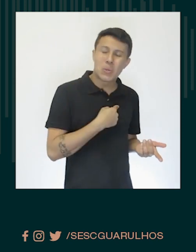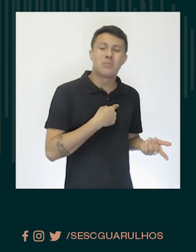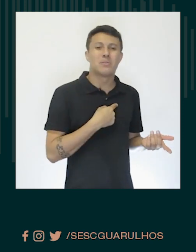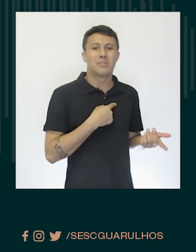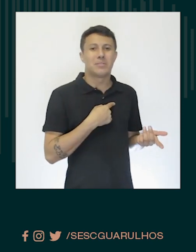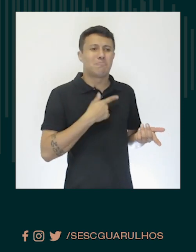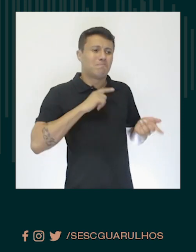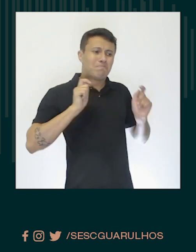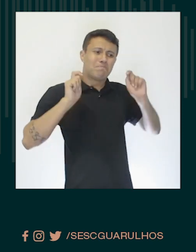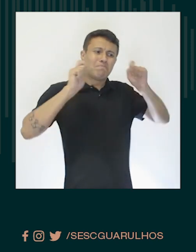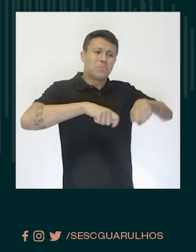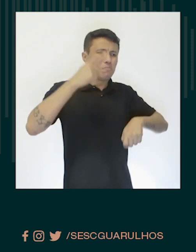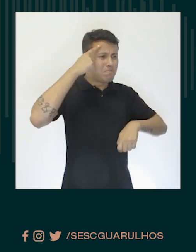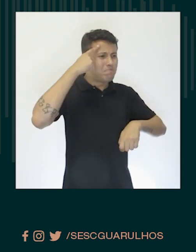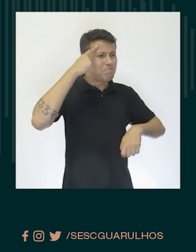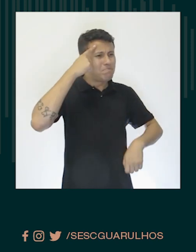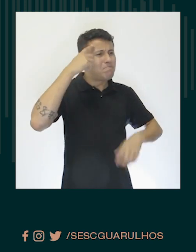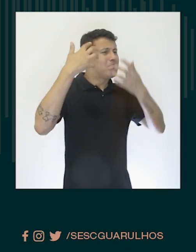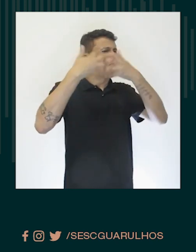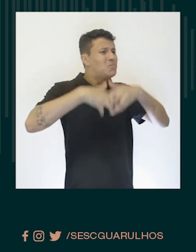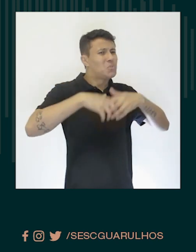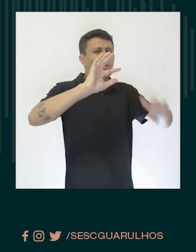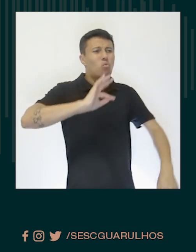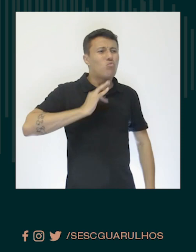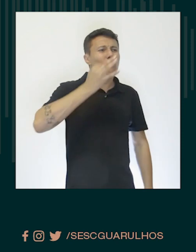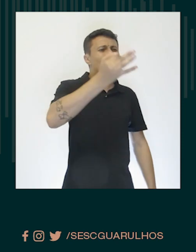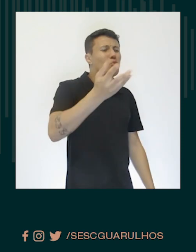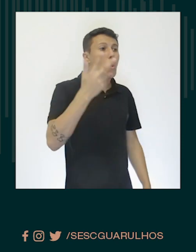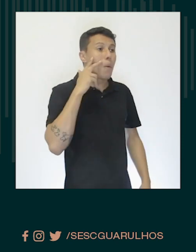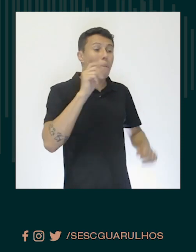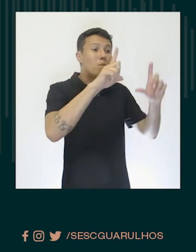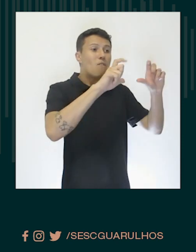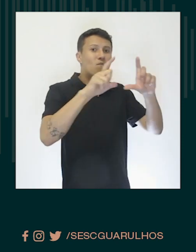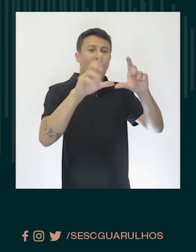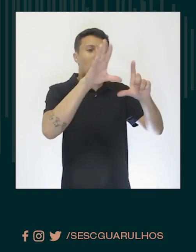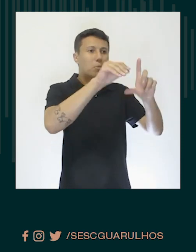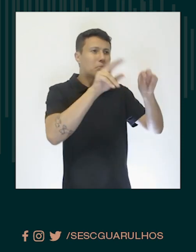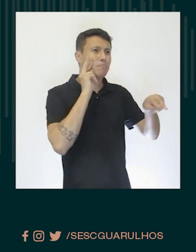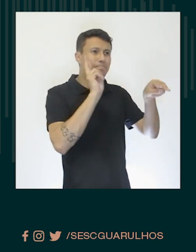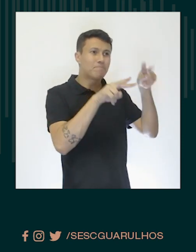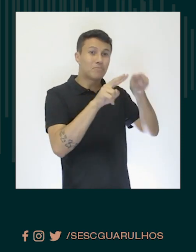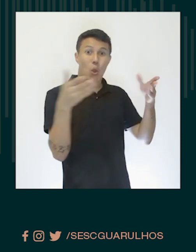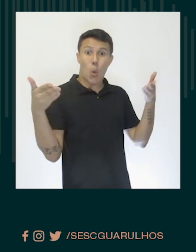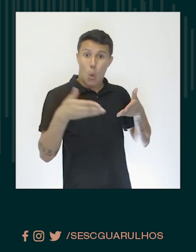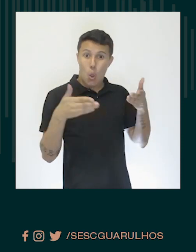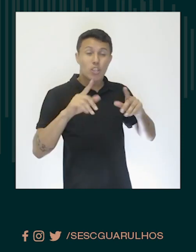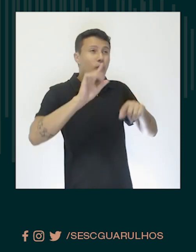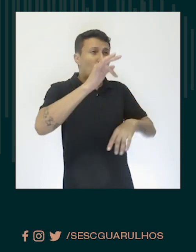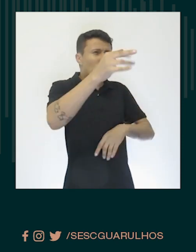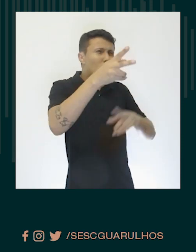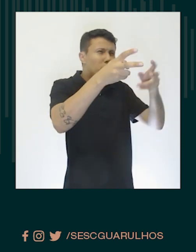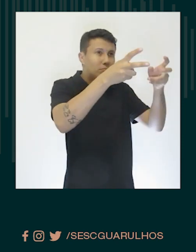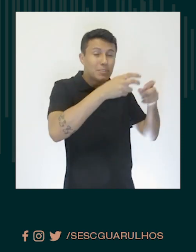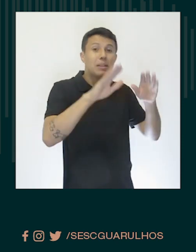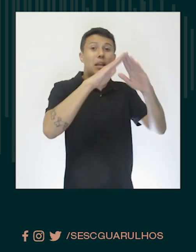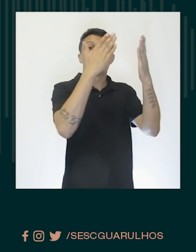poder pensar sobre esse momento lá no futuro, observando as fotos que tiraram hoje. Elas vão estar nos livros das escolas, elas